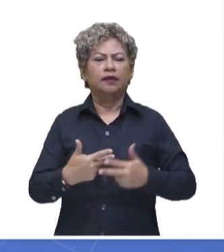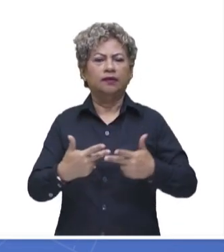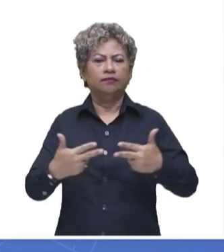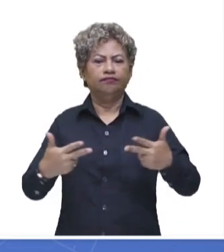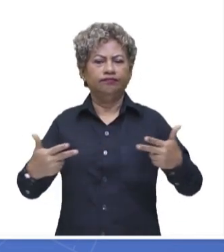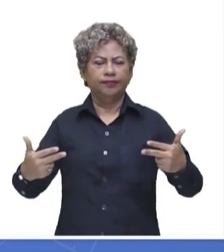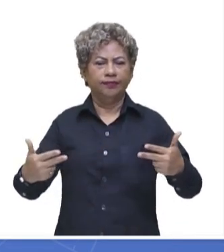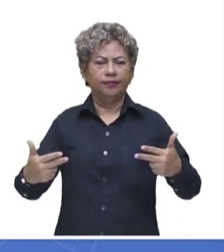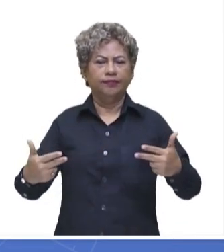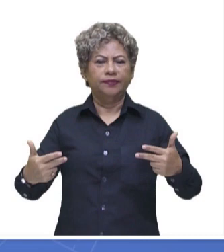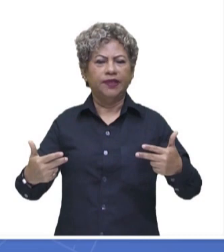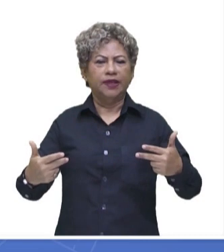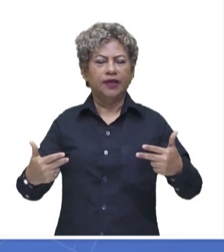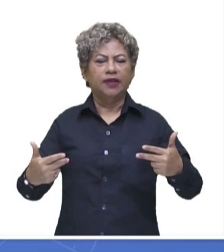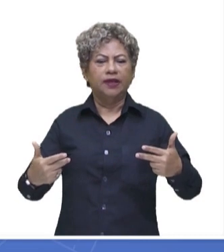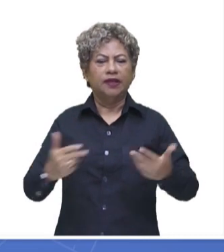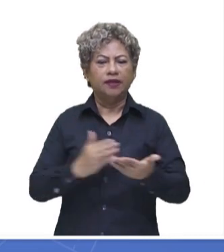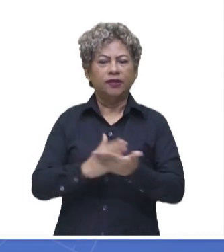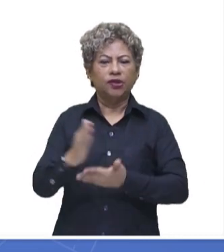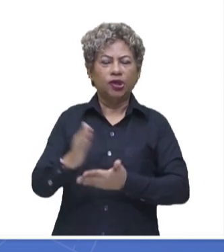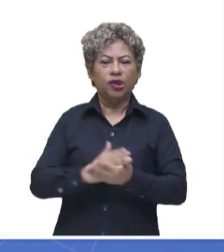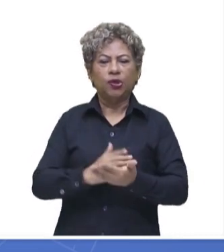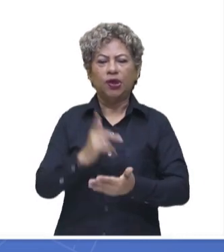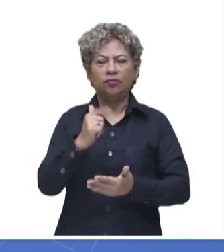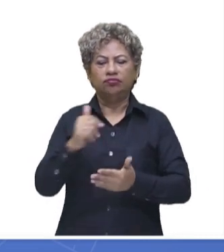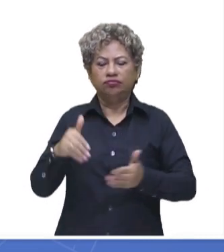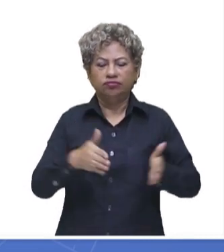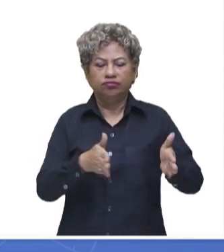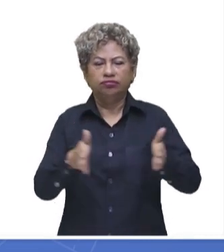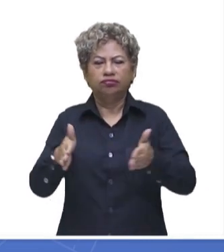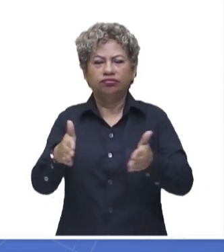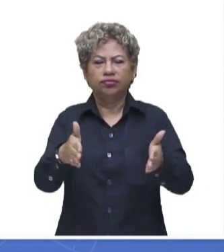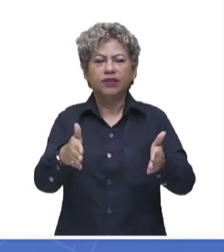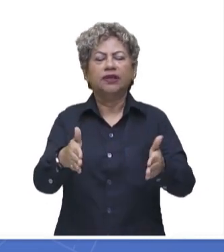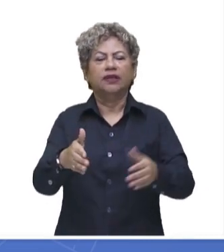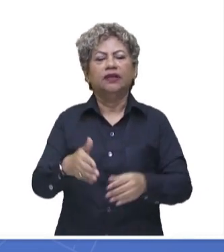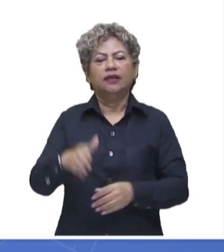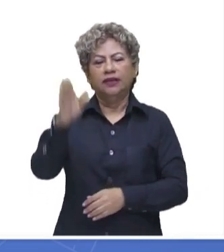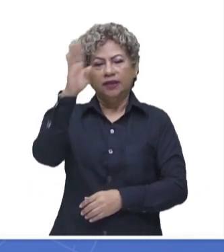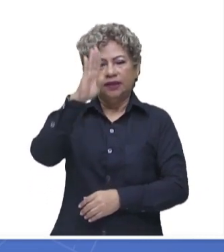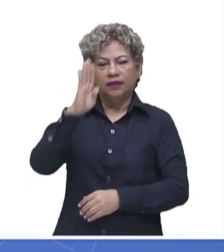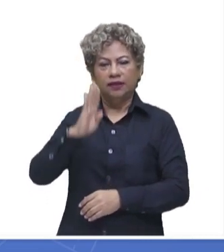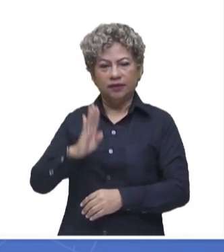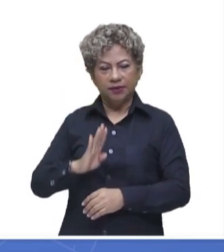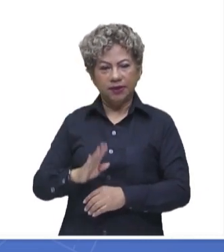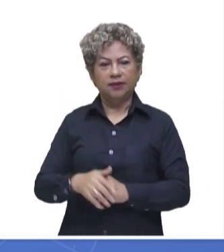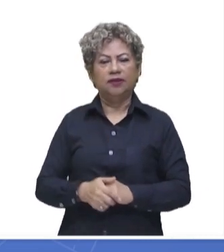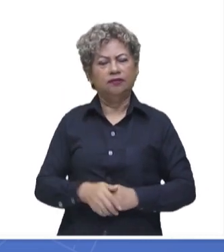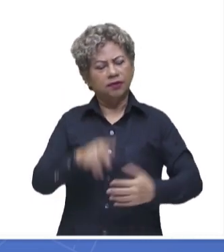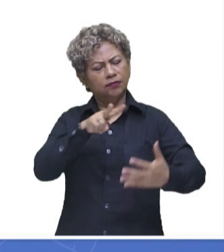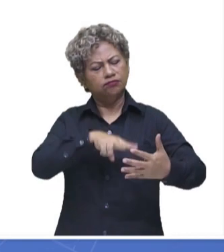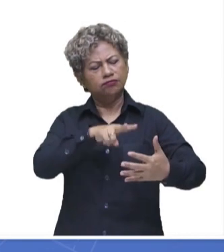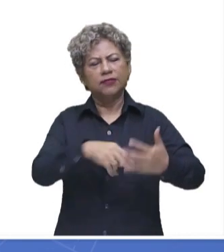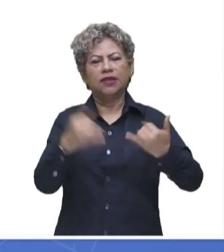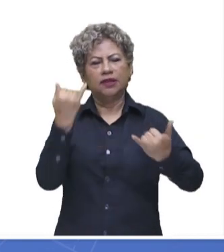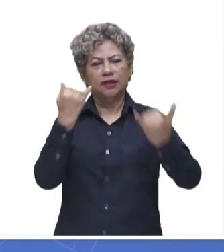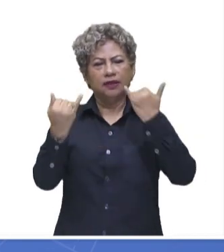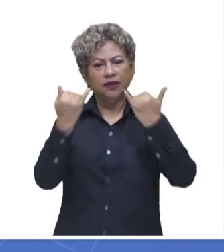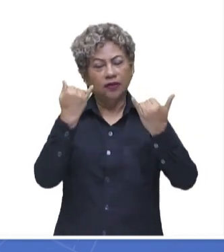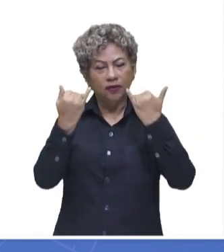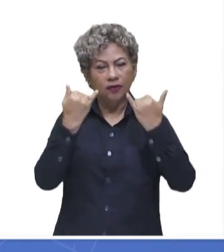tabelinha com a extensão de alguns dos rios que nós temos aqui no Brasil, tá? E aí você vai analisar